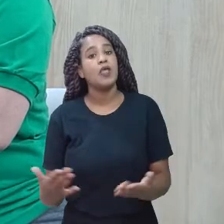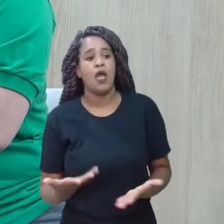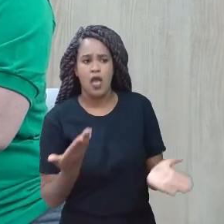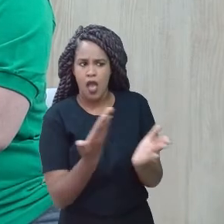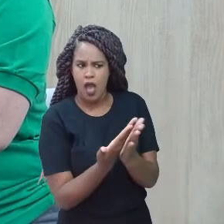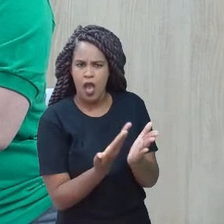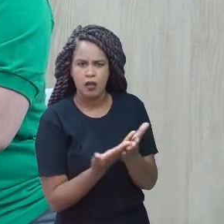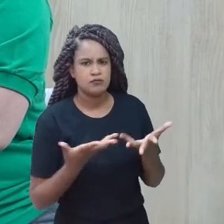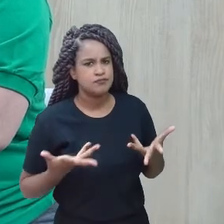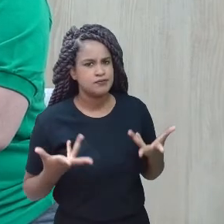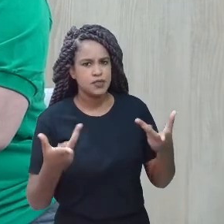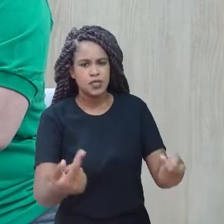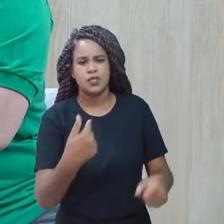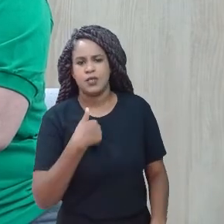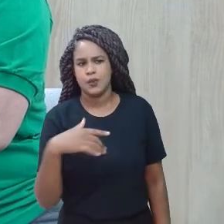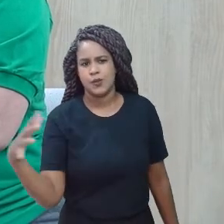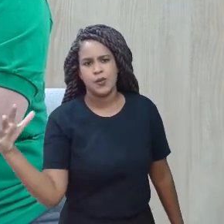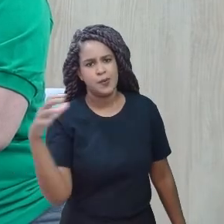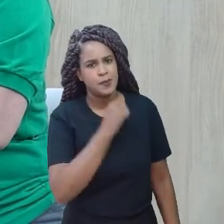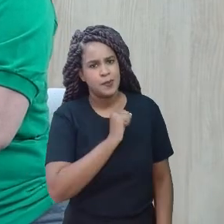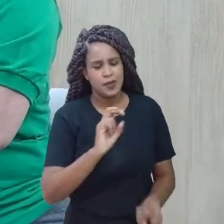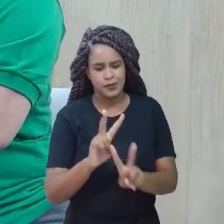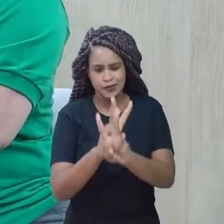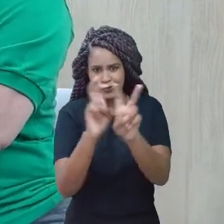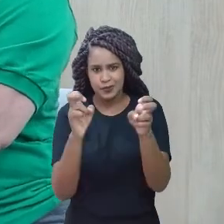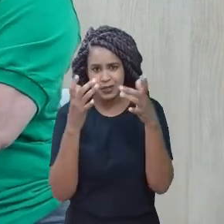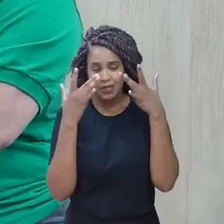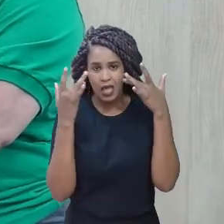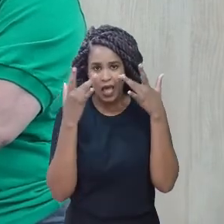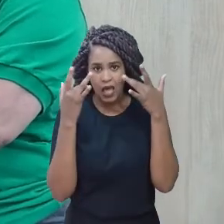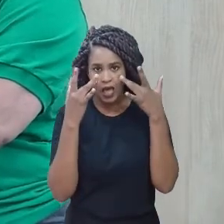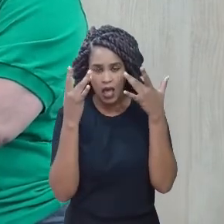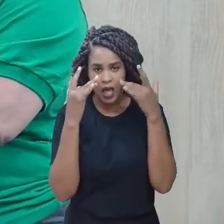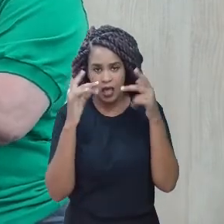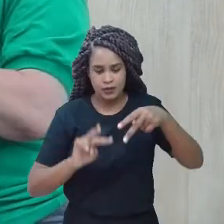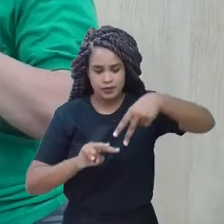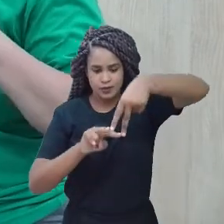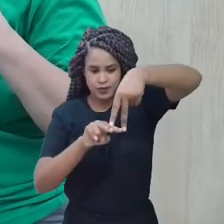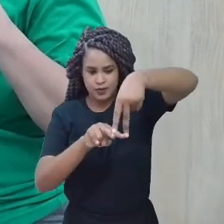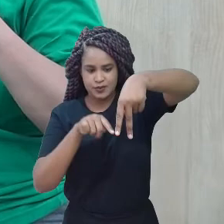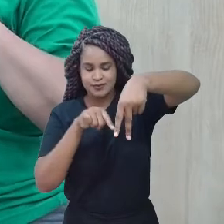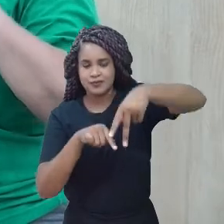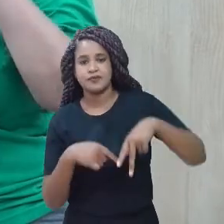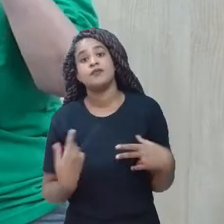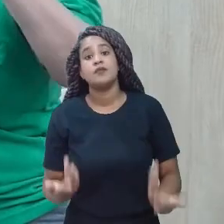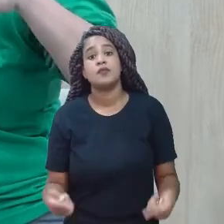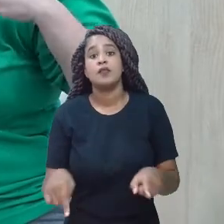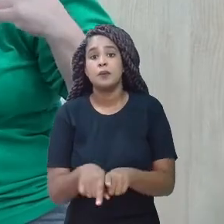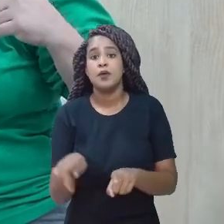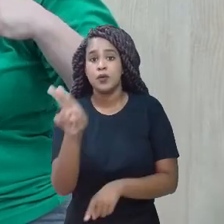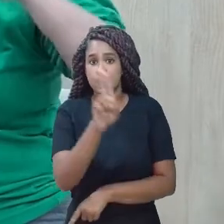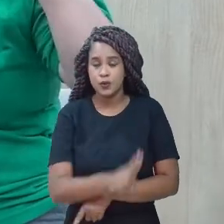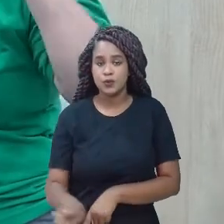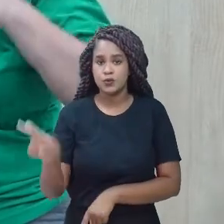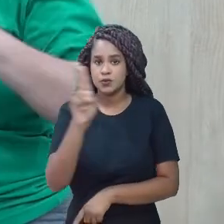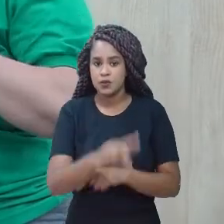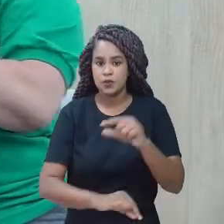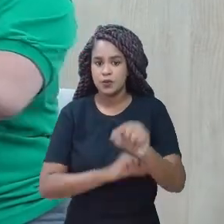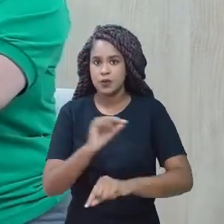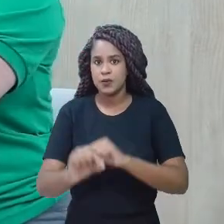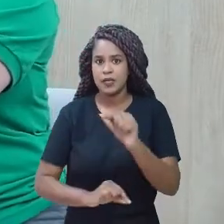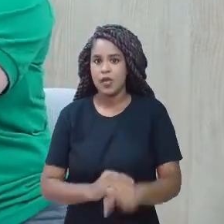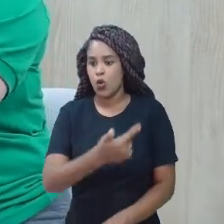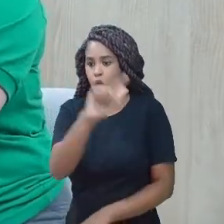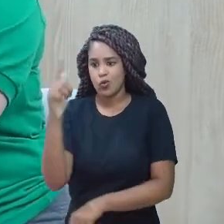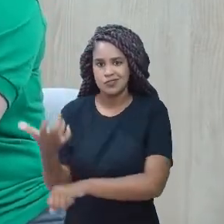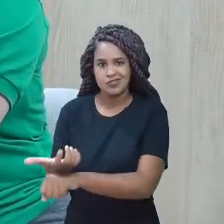adorei, aprendi muito sobre o teatro de sombras. E essa ideia de usar para fazer atividades das outras aulas é super